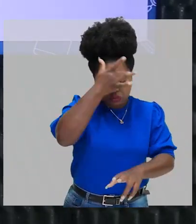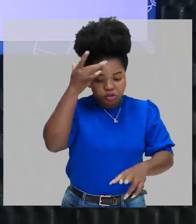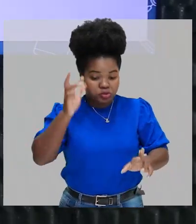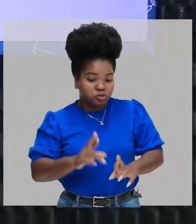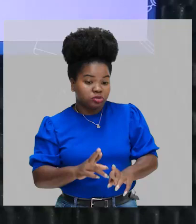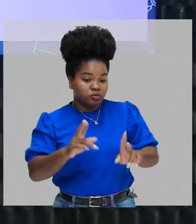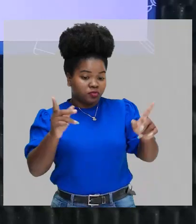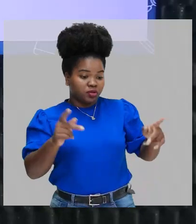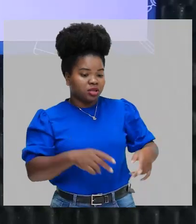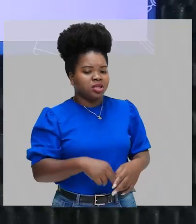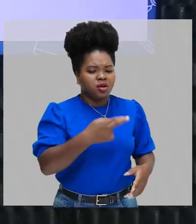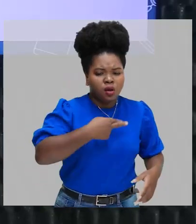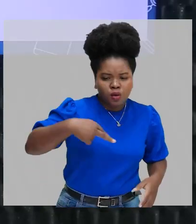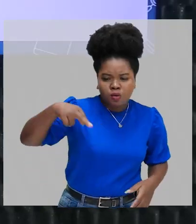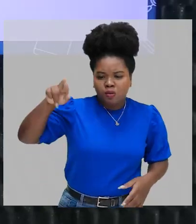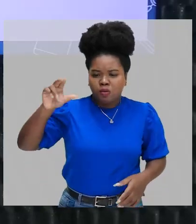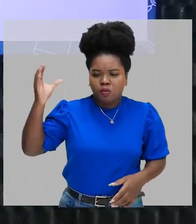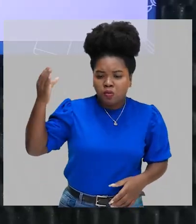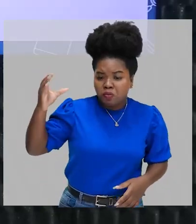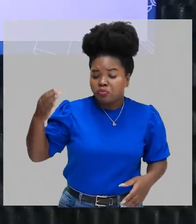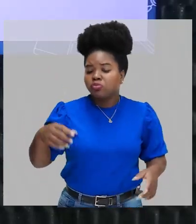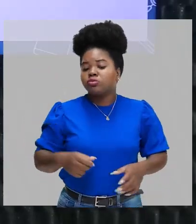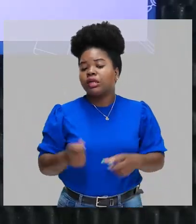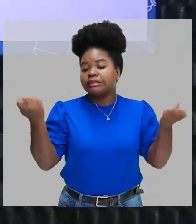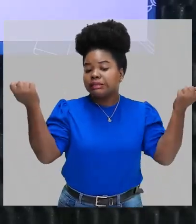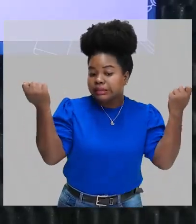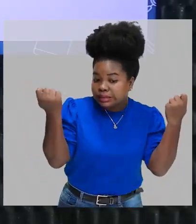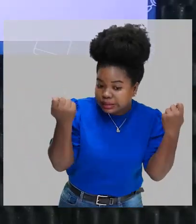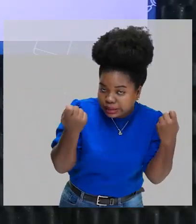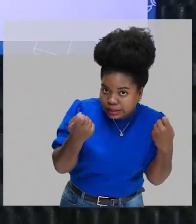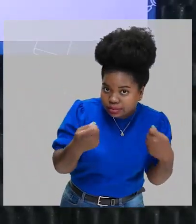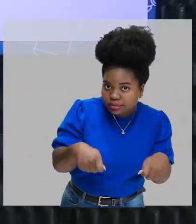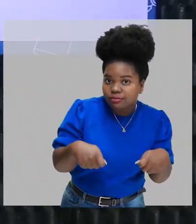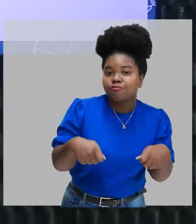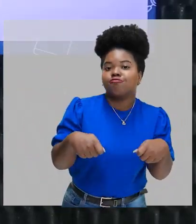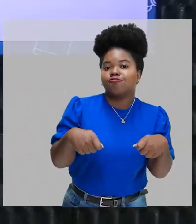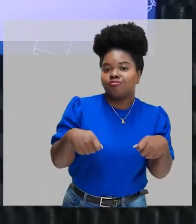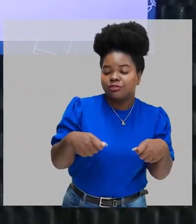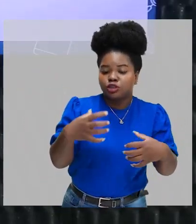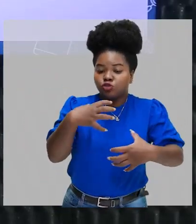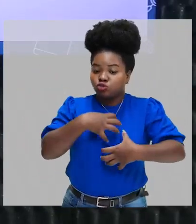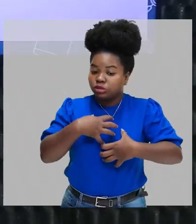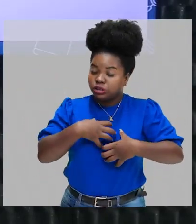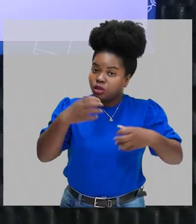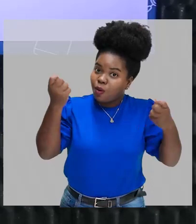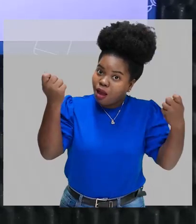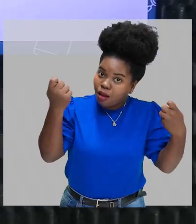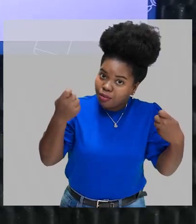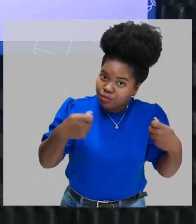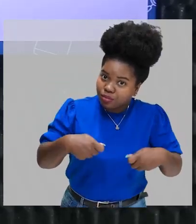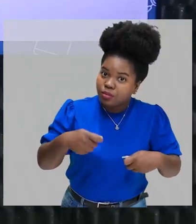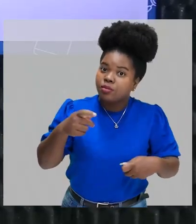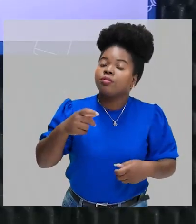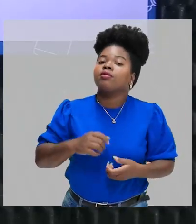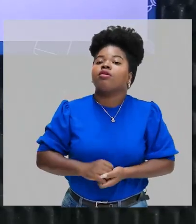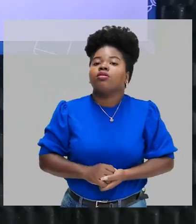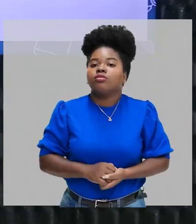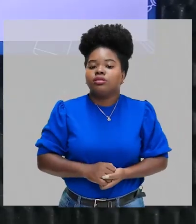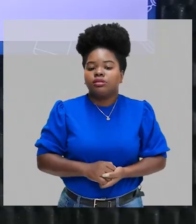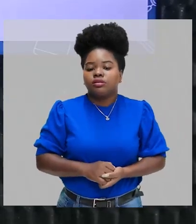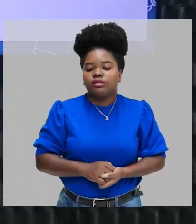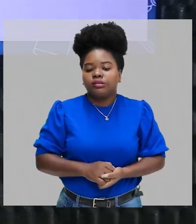diferentes, diferentes religiões, culturas e tal, pode, no sentido de ser possível,